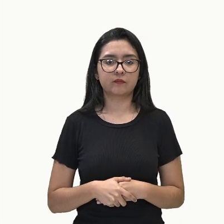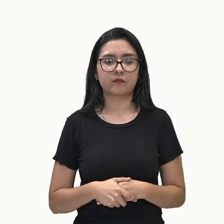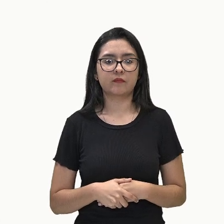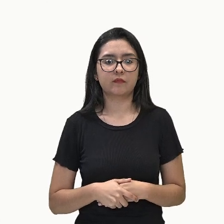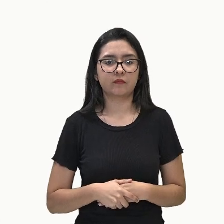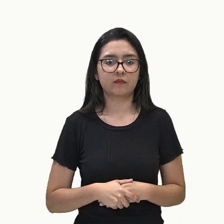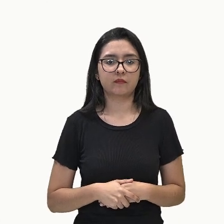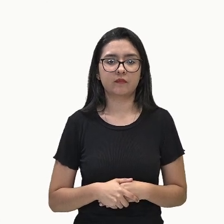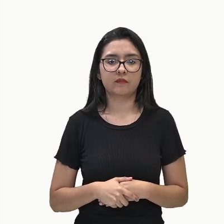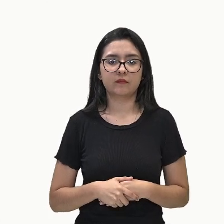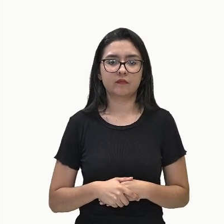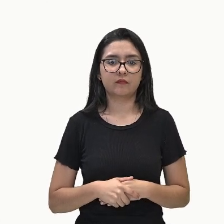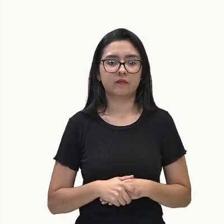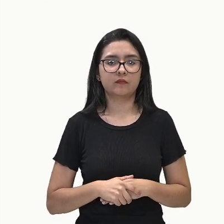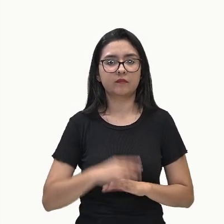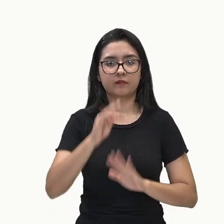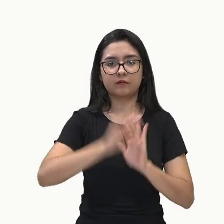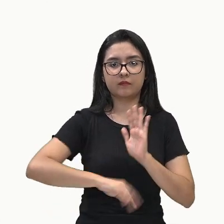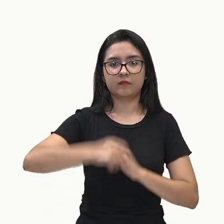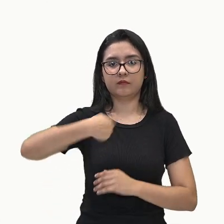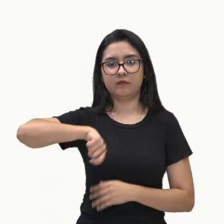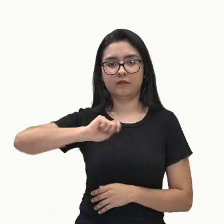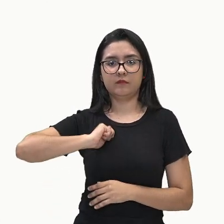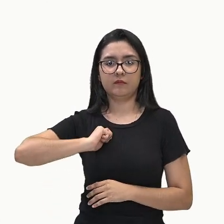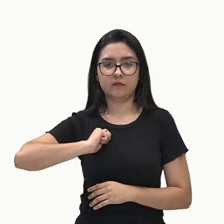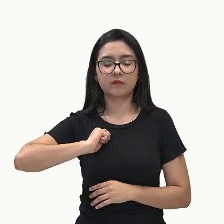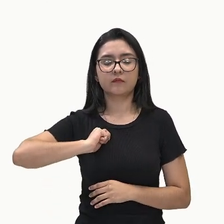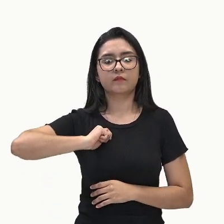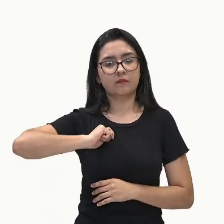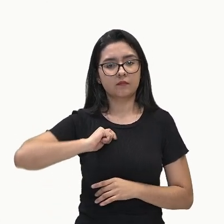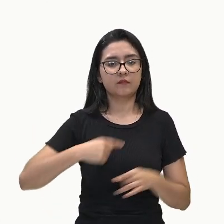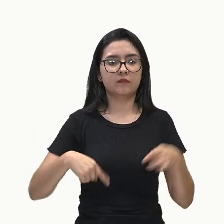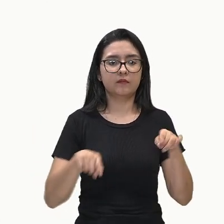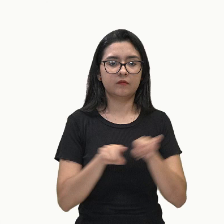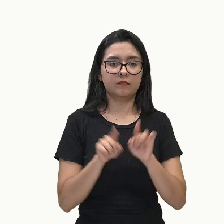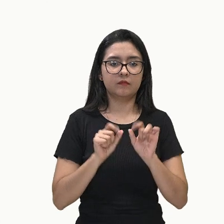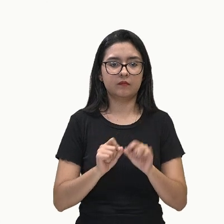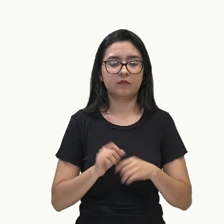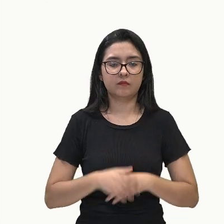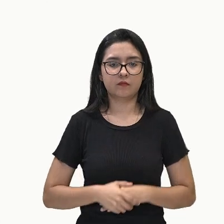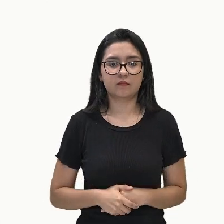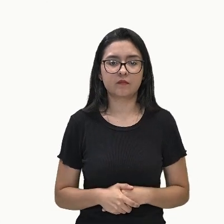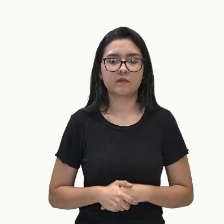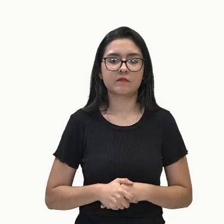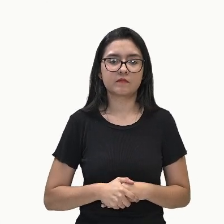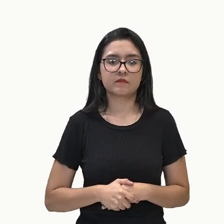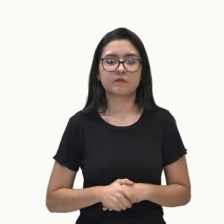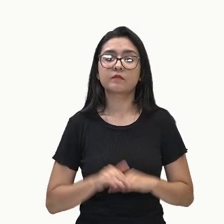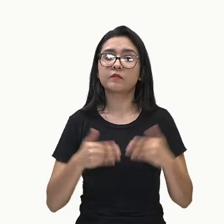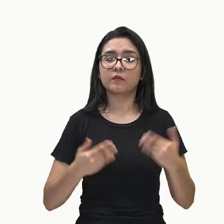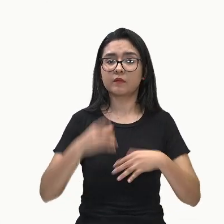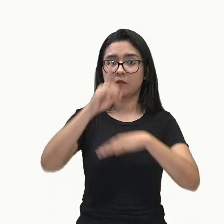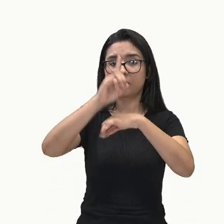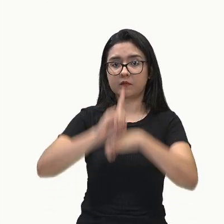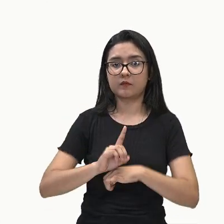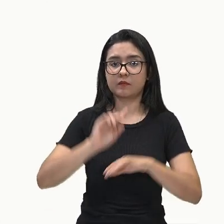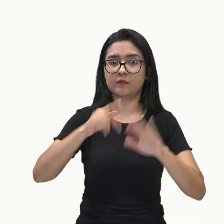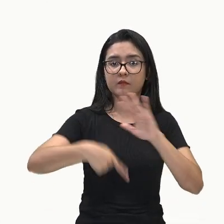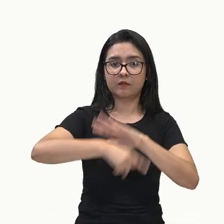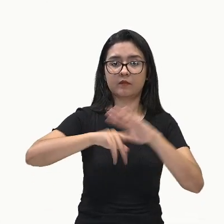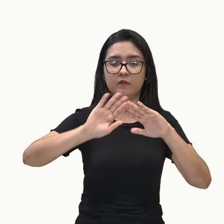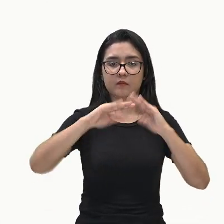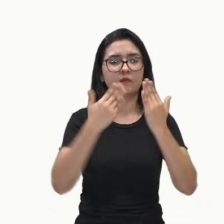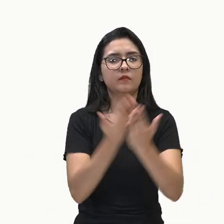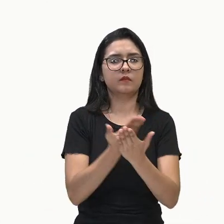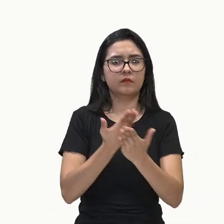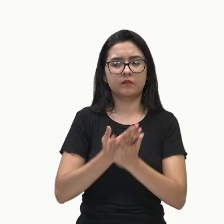trabalho colaborativo e genera as condições de um bom clima institucional. Então, o diretor escolar é